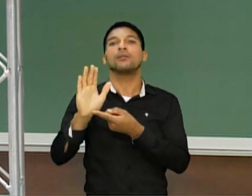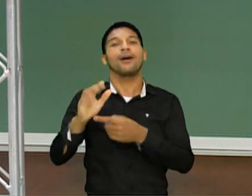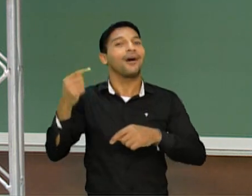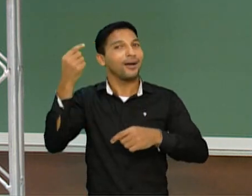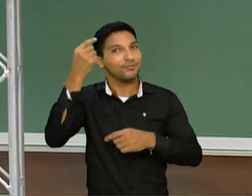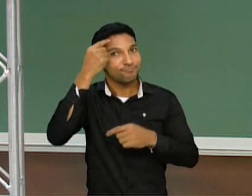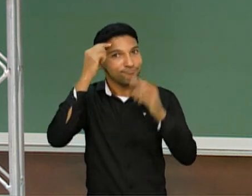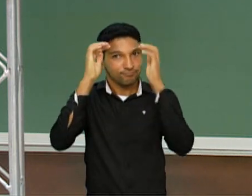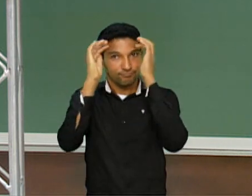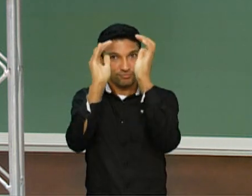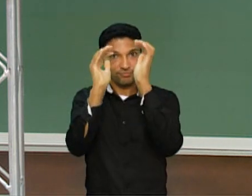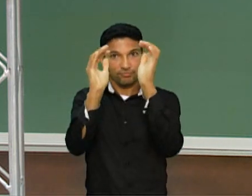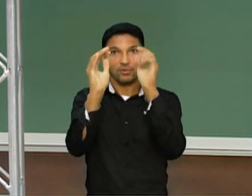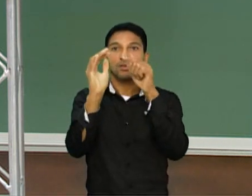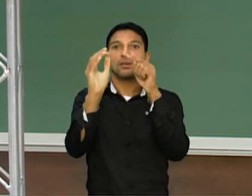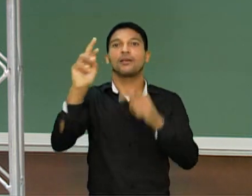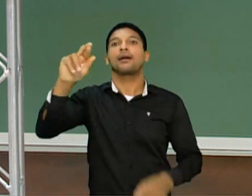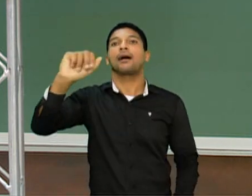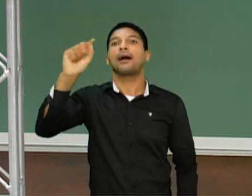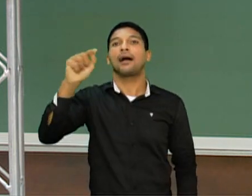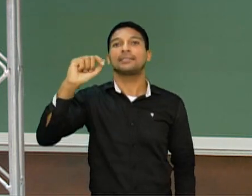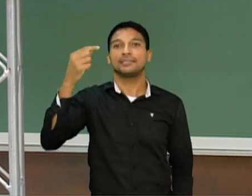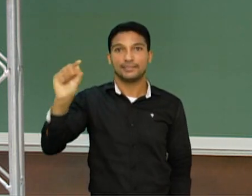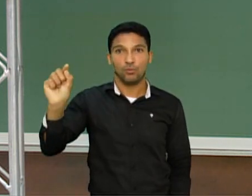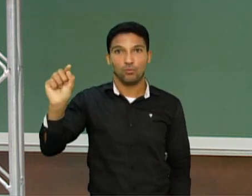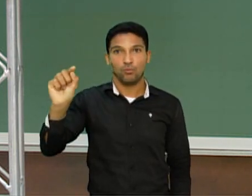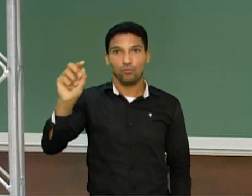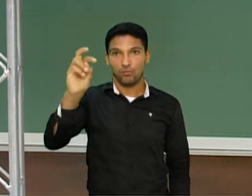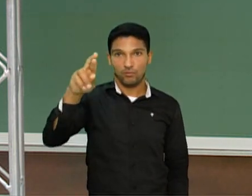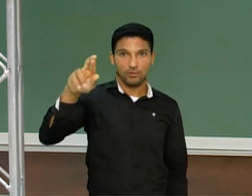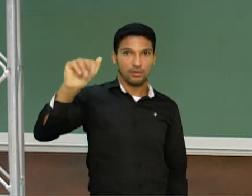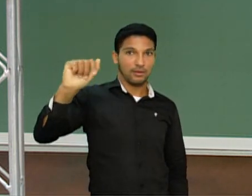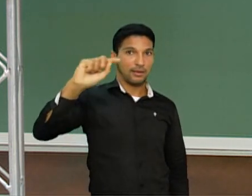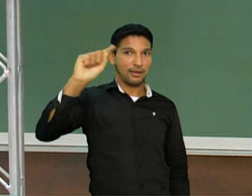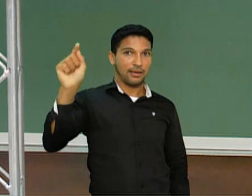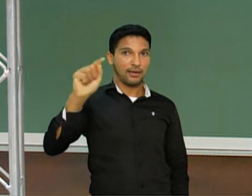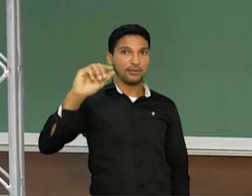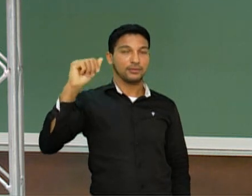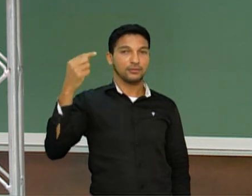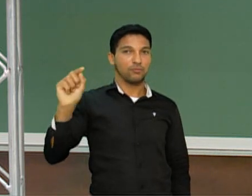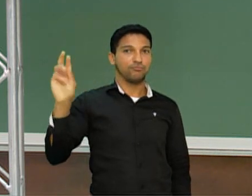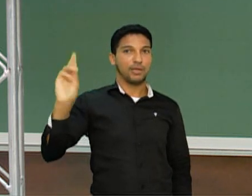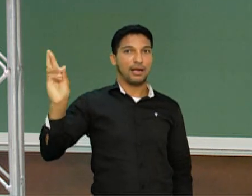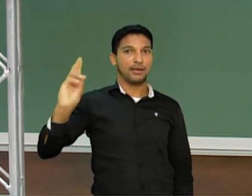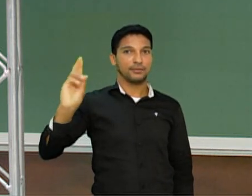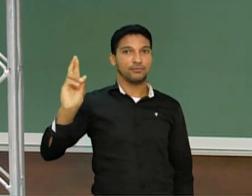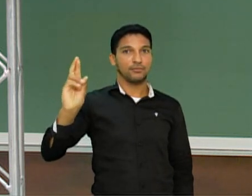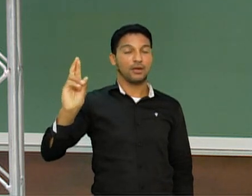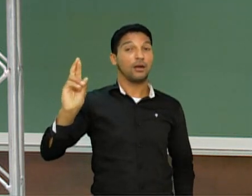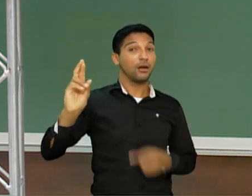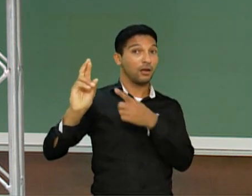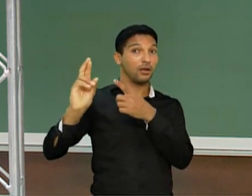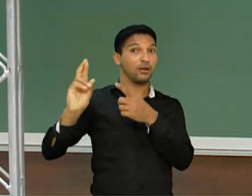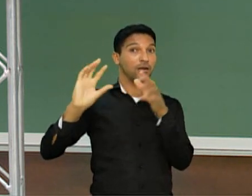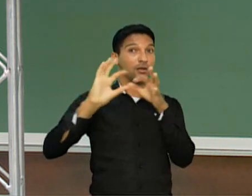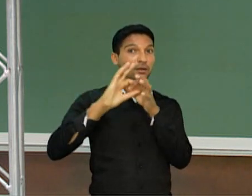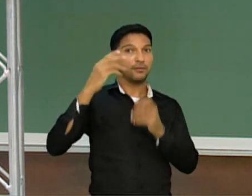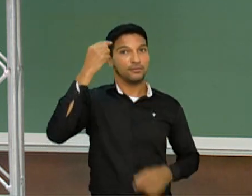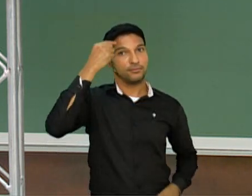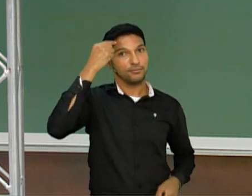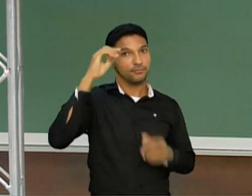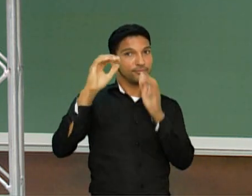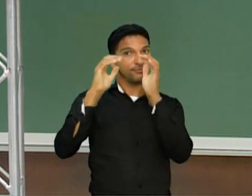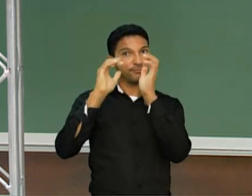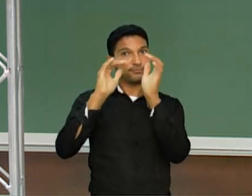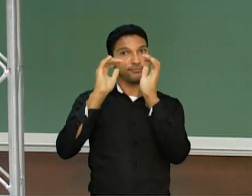nesse modelo, de filosofia. Nessa filosofia cartesiana, nós vemos que a razão está sendo elevada. Então, no início